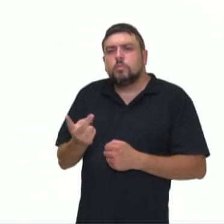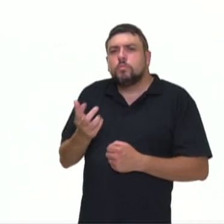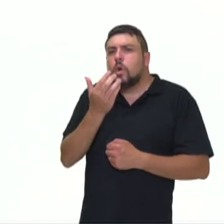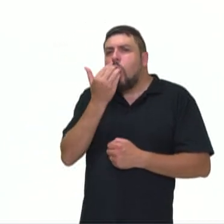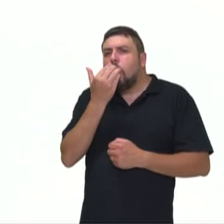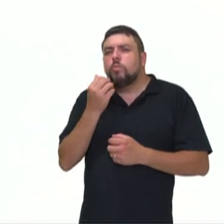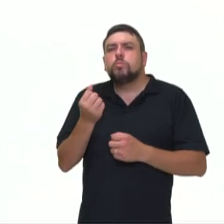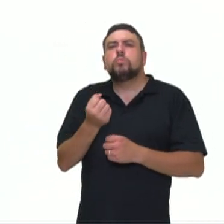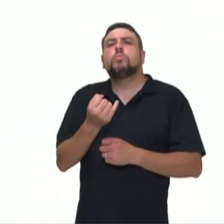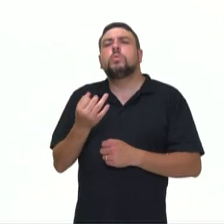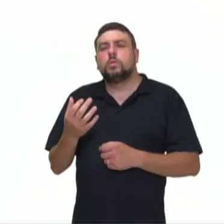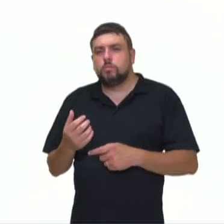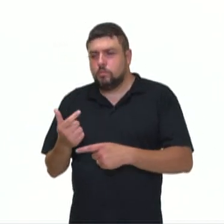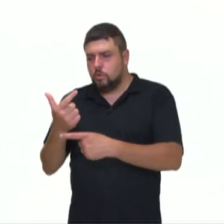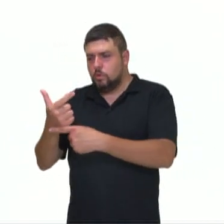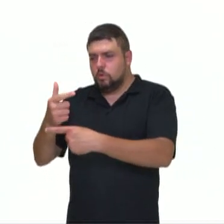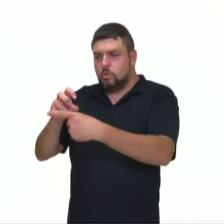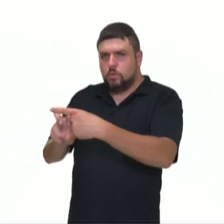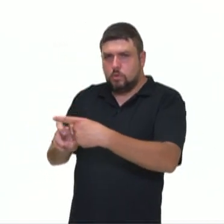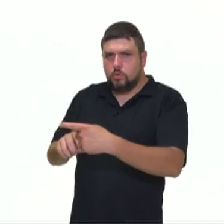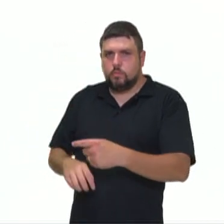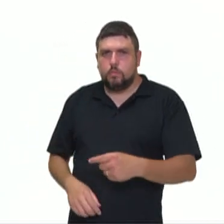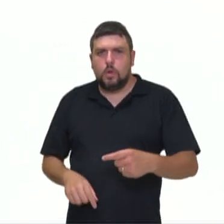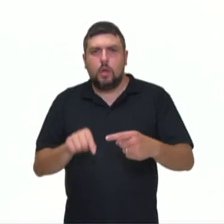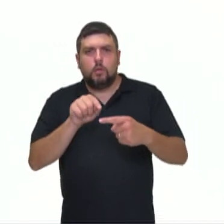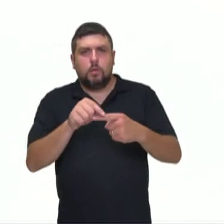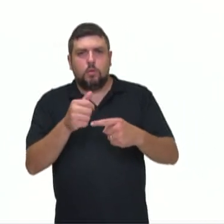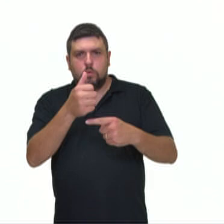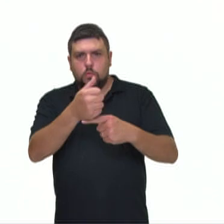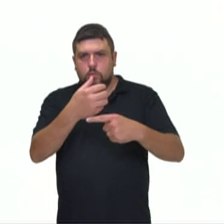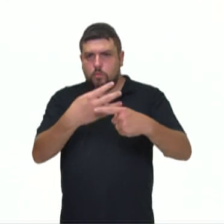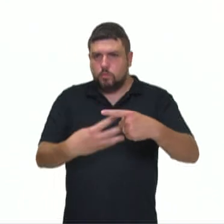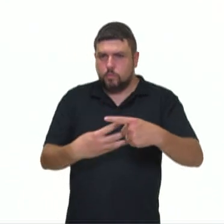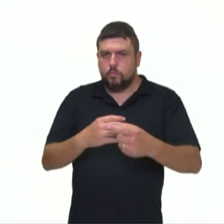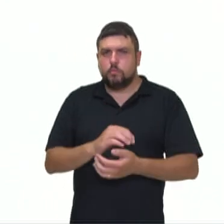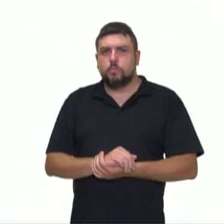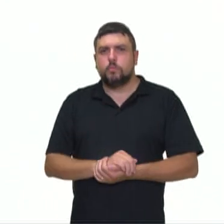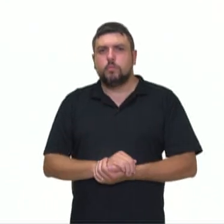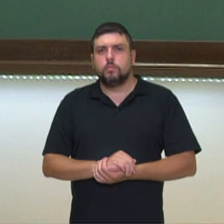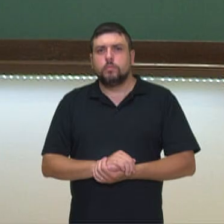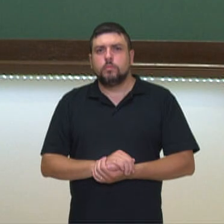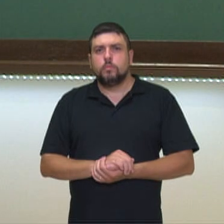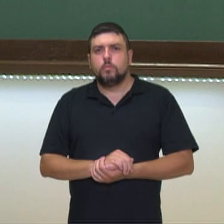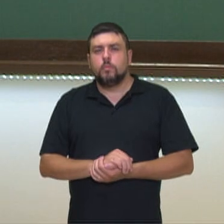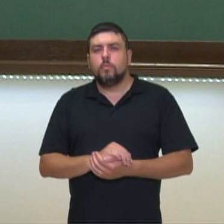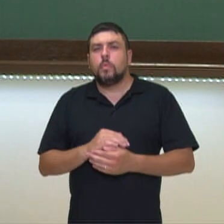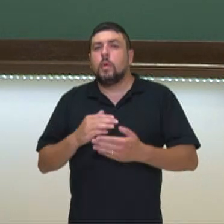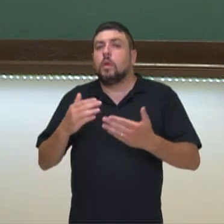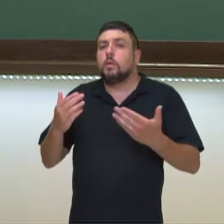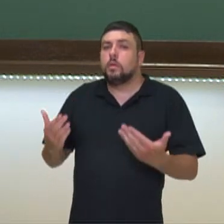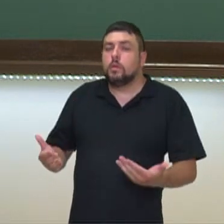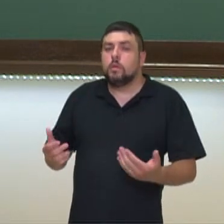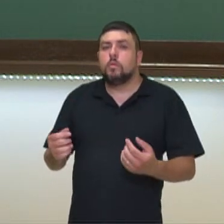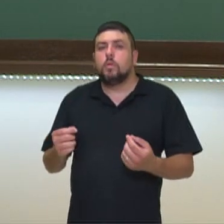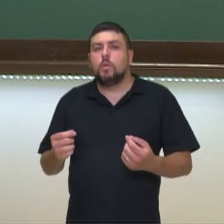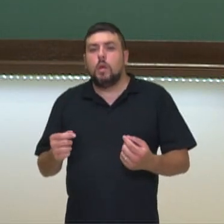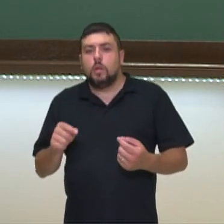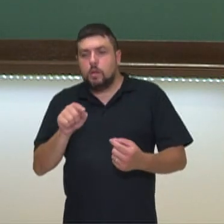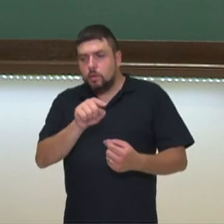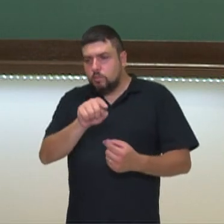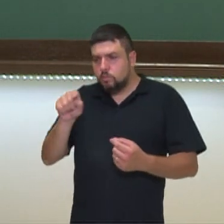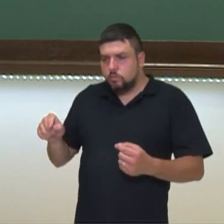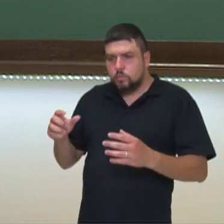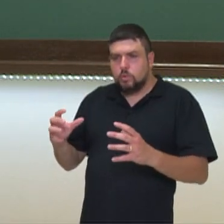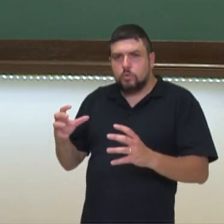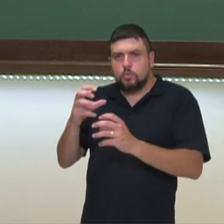Nelly comeu 2/5, a Penha comeu 1/4. Então, vamos descobrir qual fração representa essas duas partes